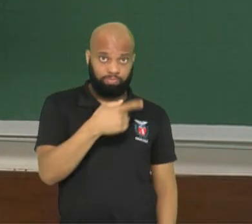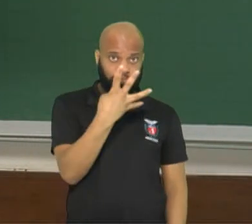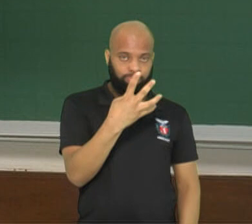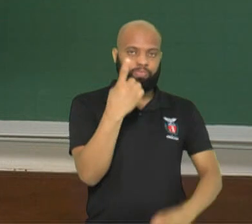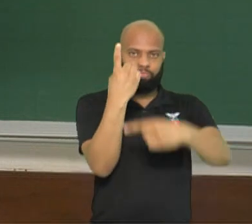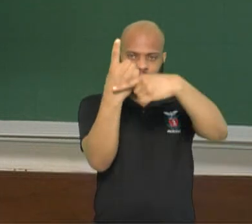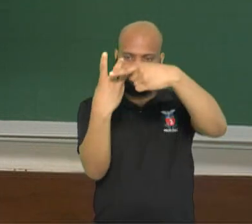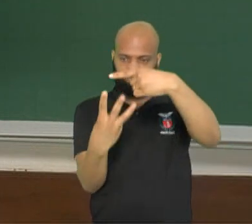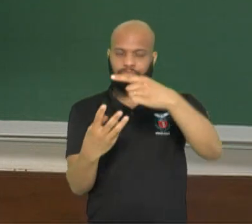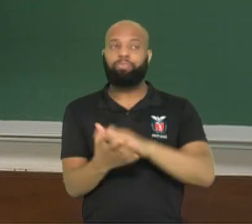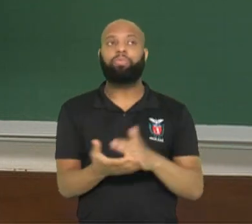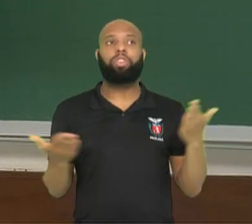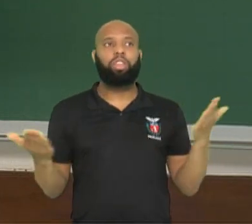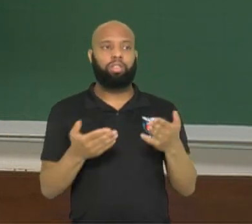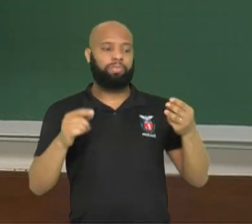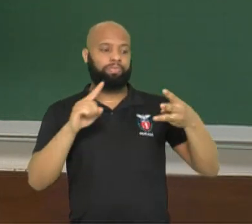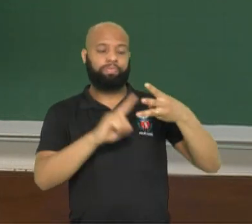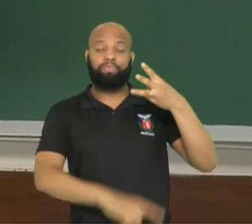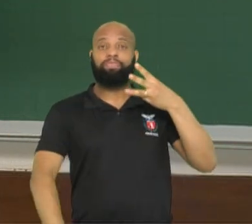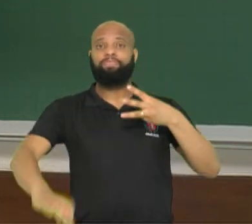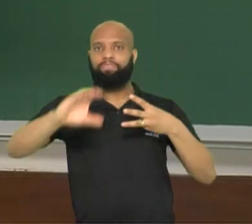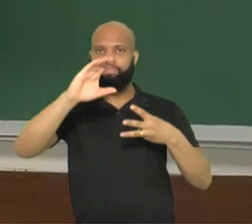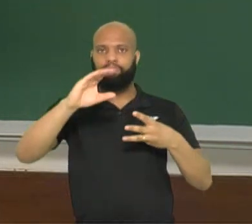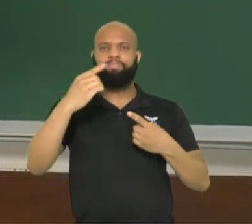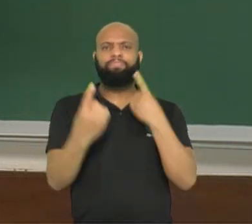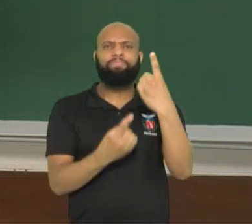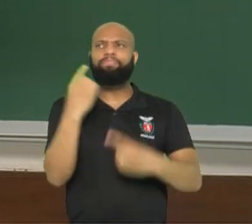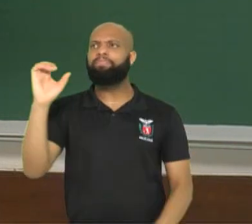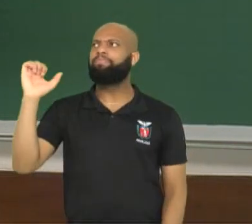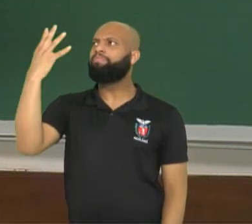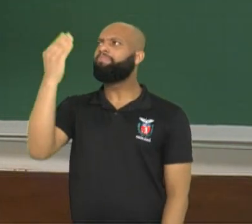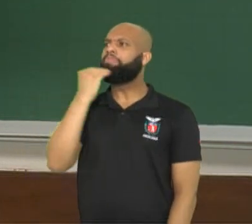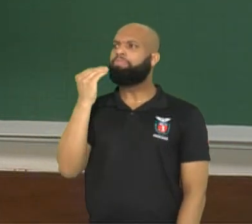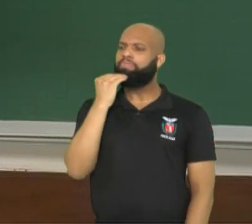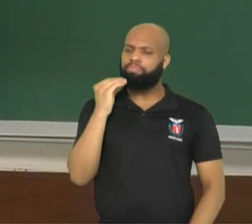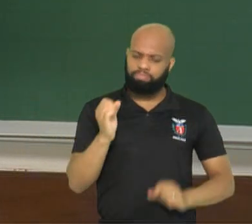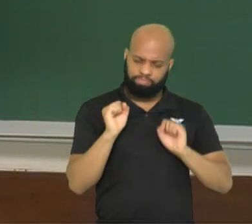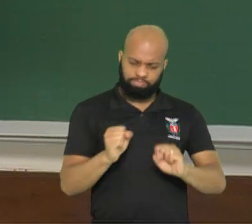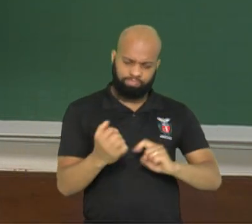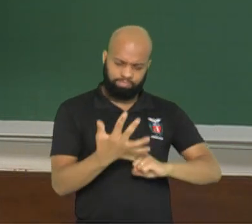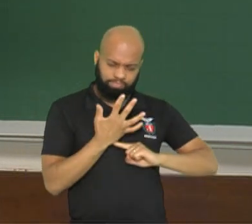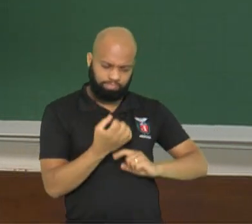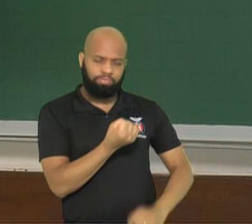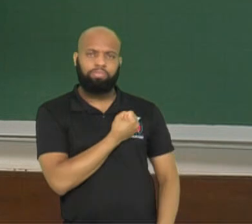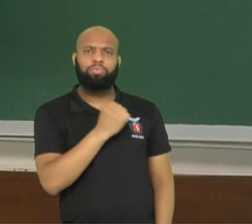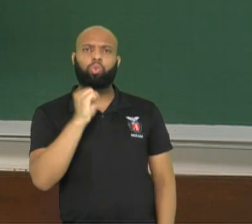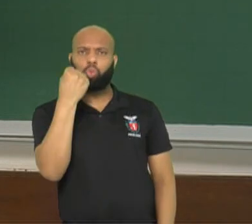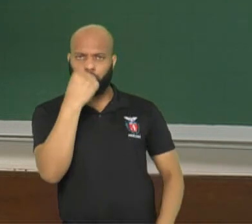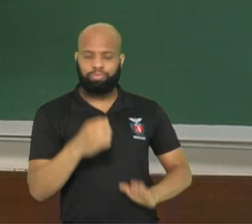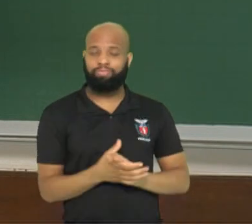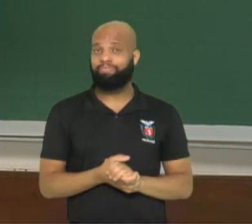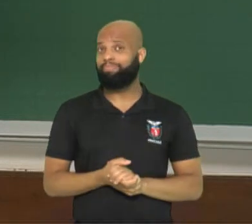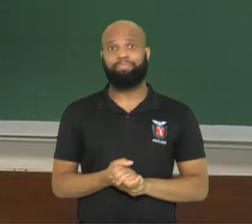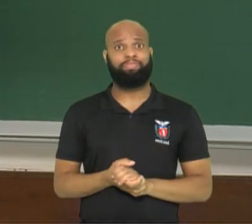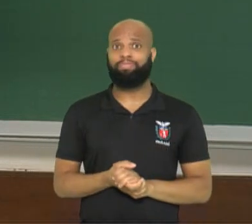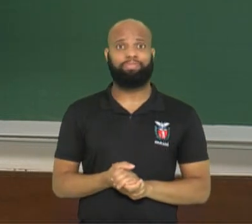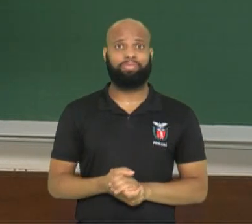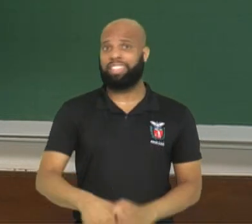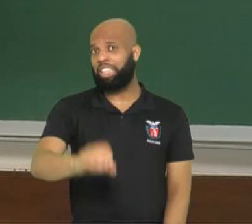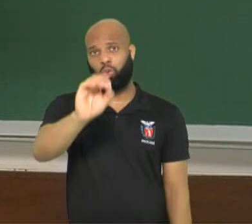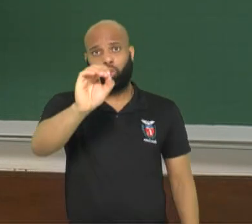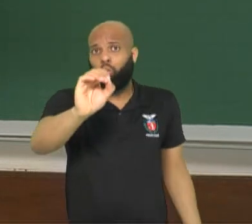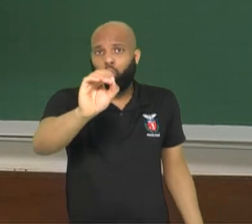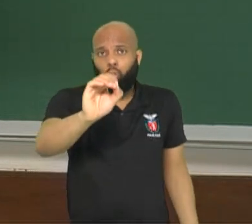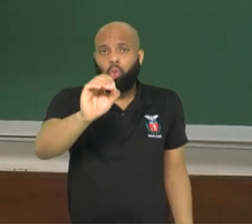C, então, ele quer saber qual é a probabilidade de sair o número 8. Gente, a probabilidade é zero,